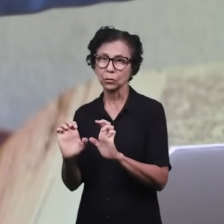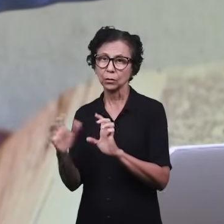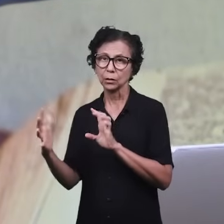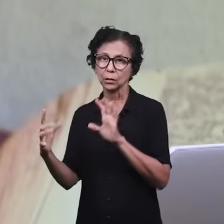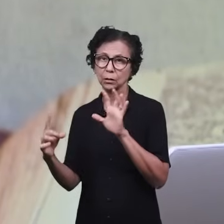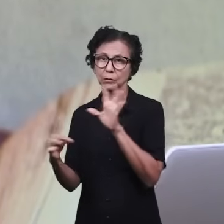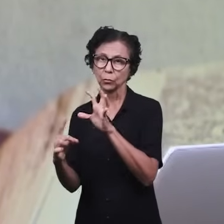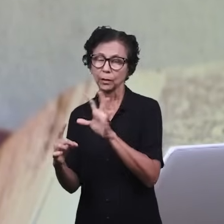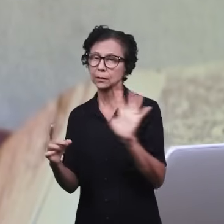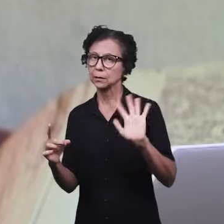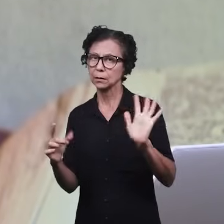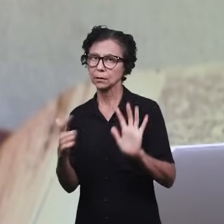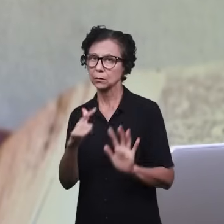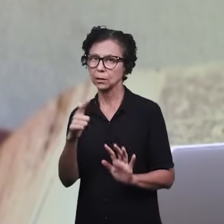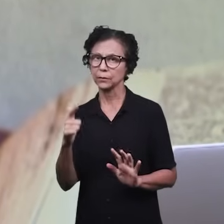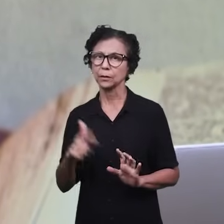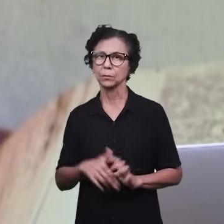vai ver,